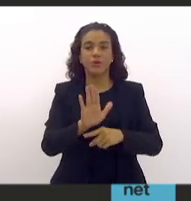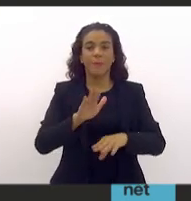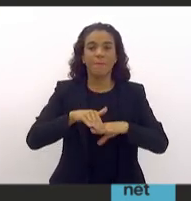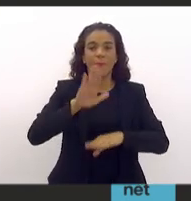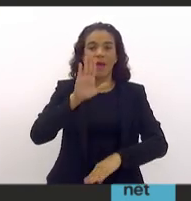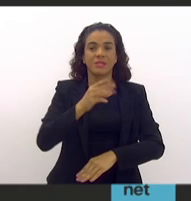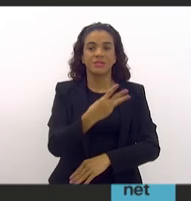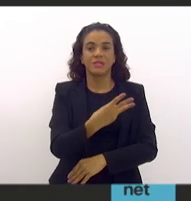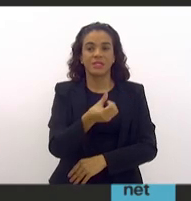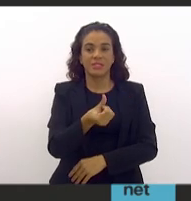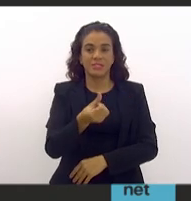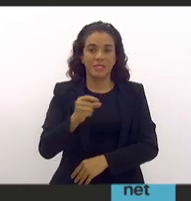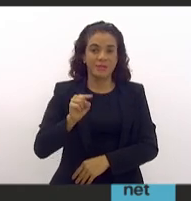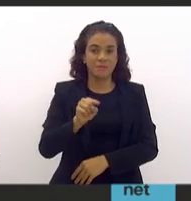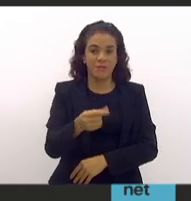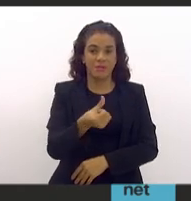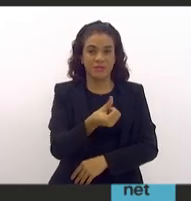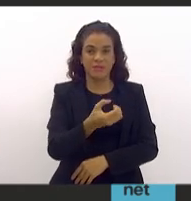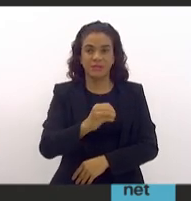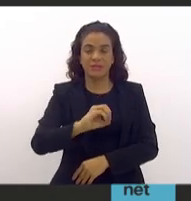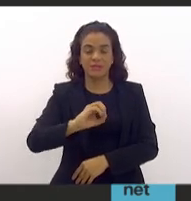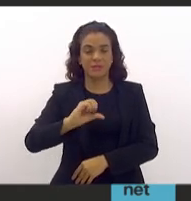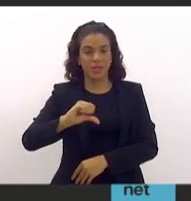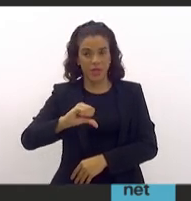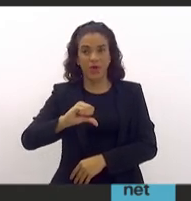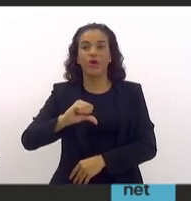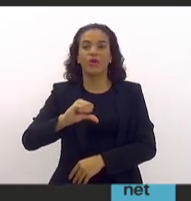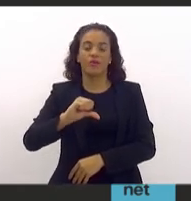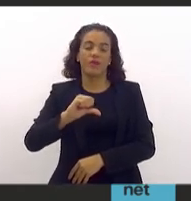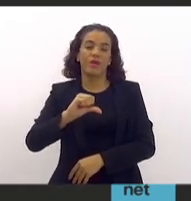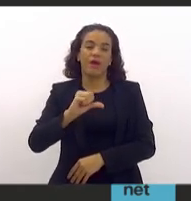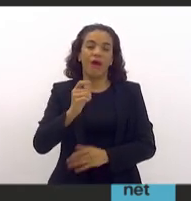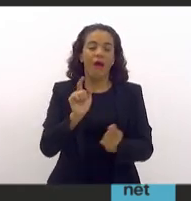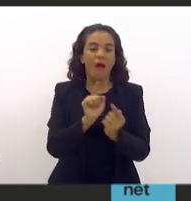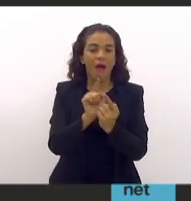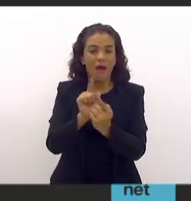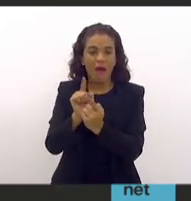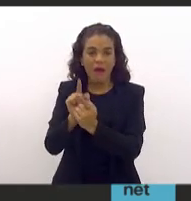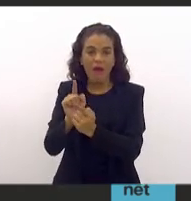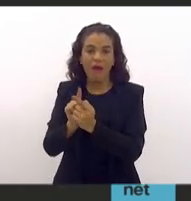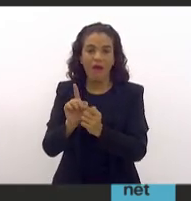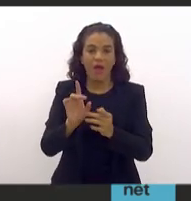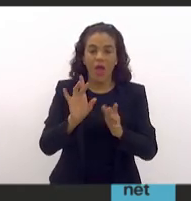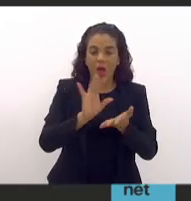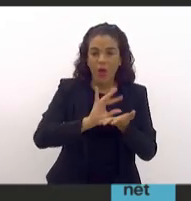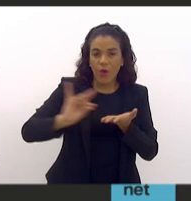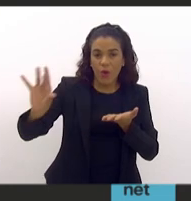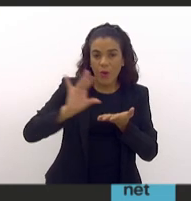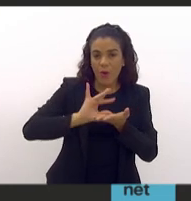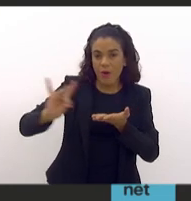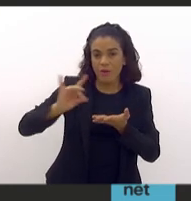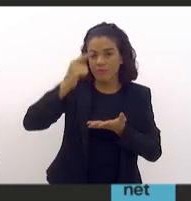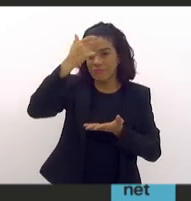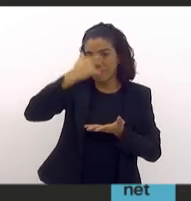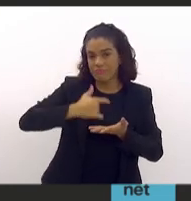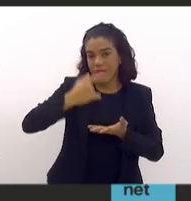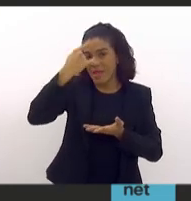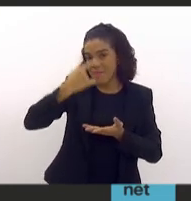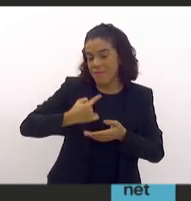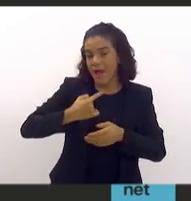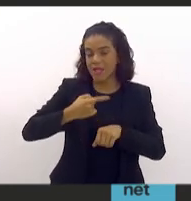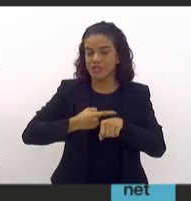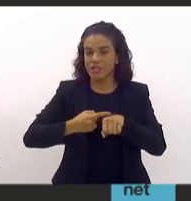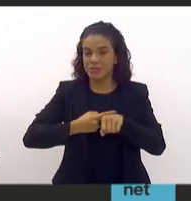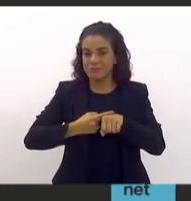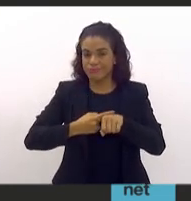36.609 vítimas, né, de violência como sextorção, compartilhamento não consensual de imagens íntimas,